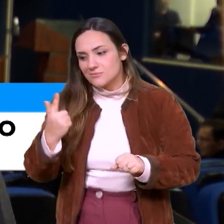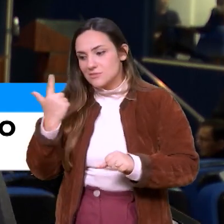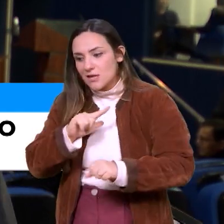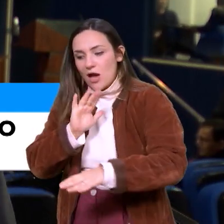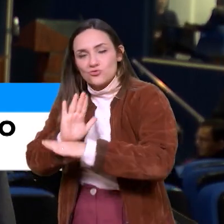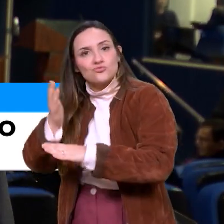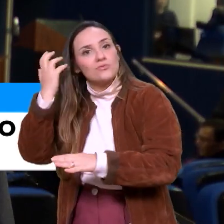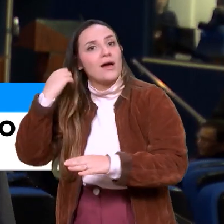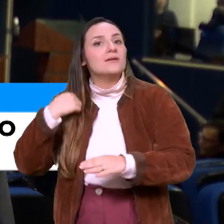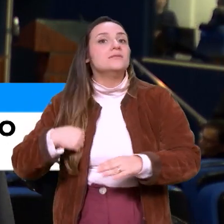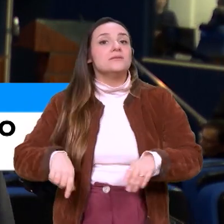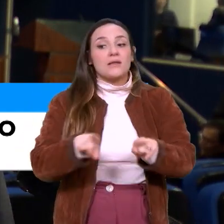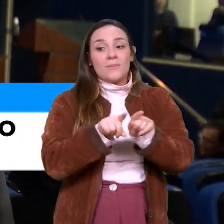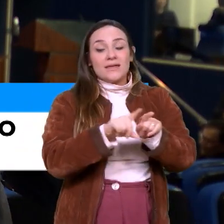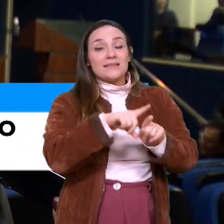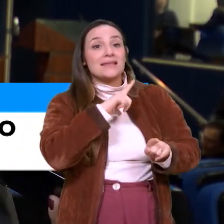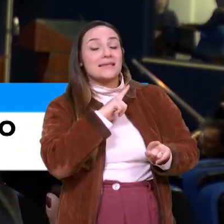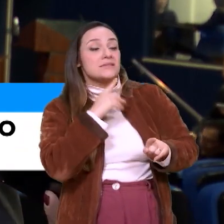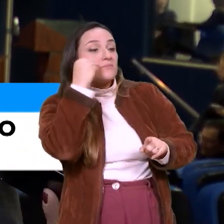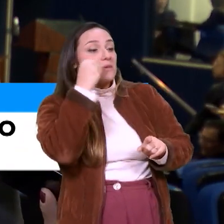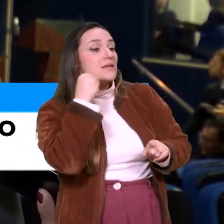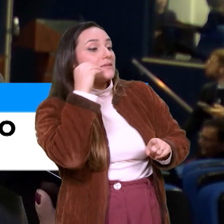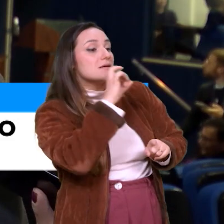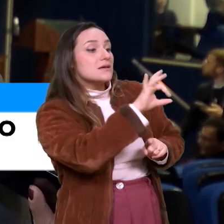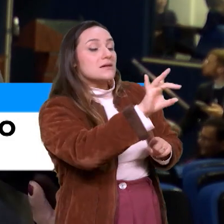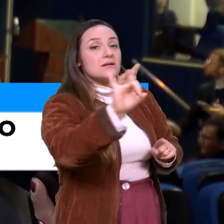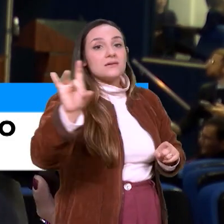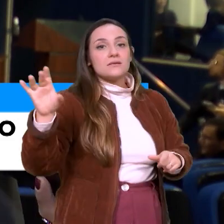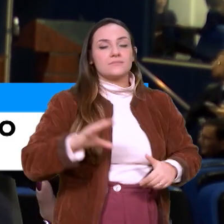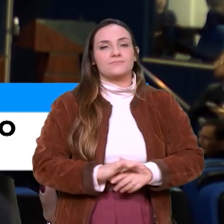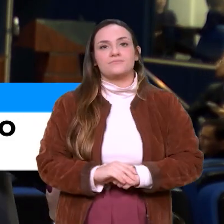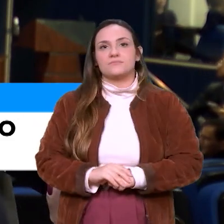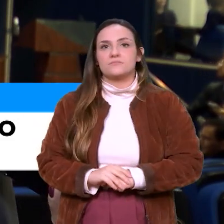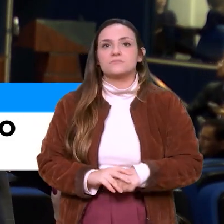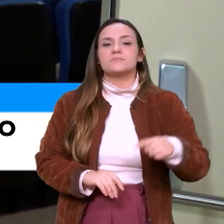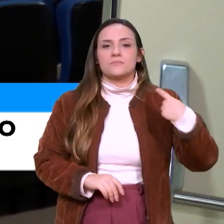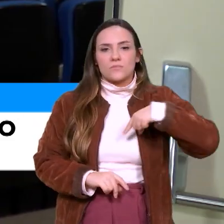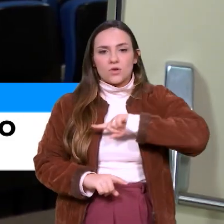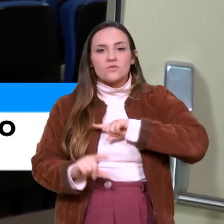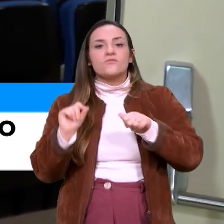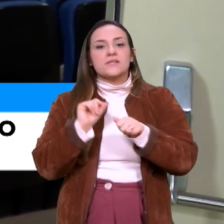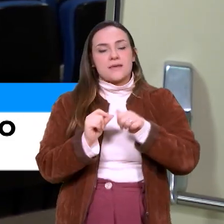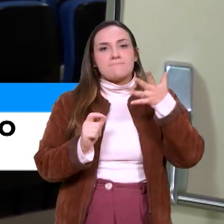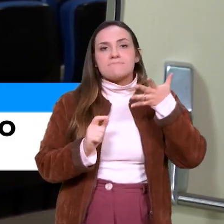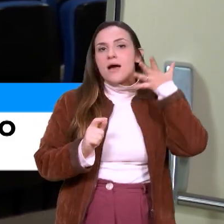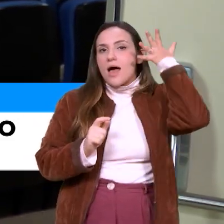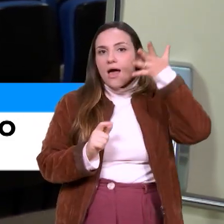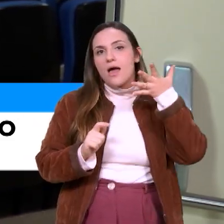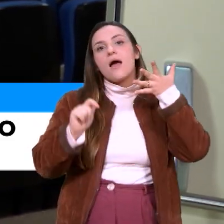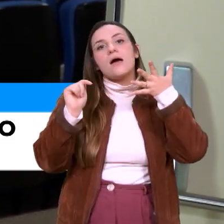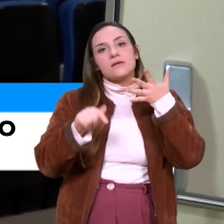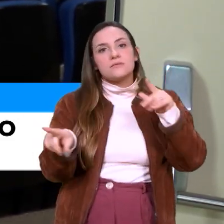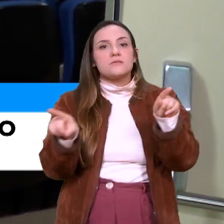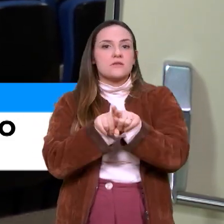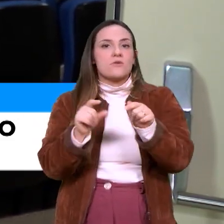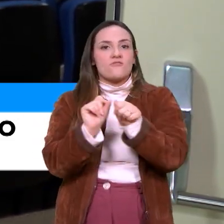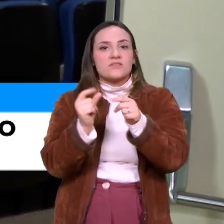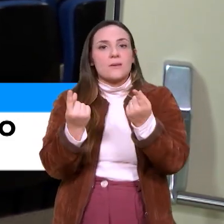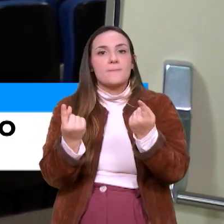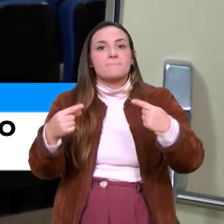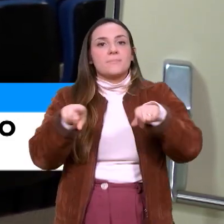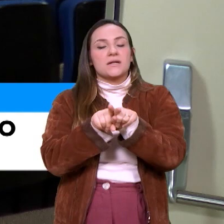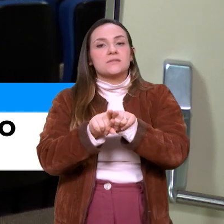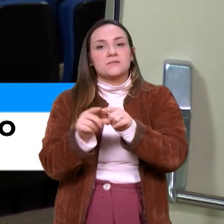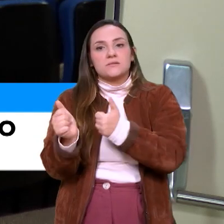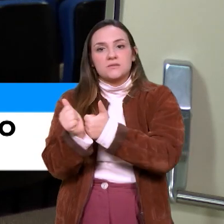ideias, de interesses, dos interesses, da experiência de cada segmento. Vamos fazer as palestras aqui no Tribunal de